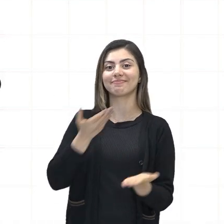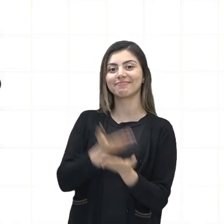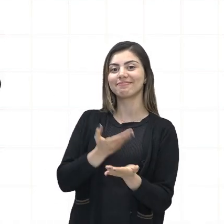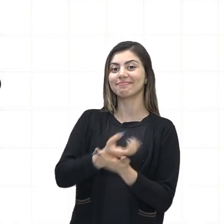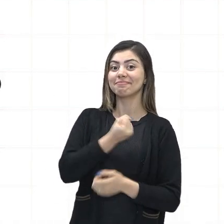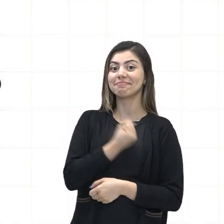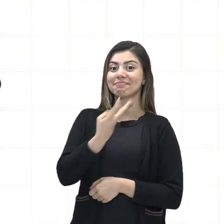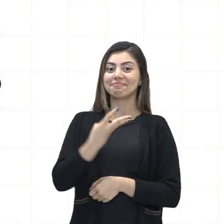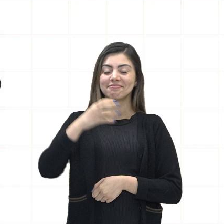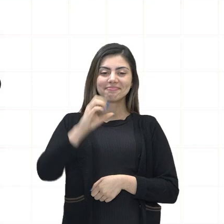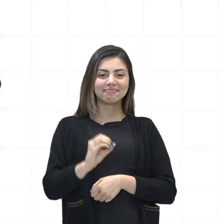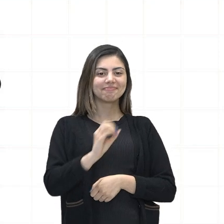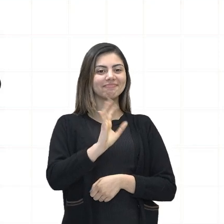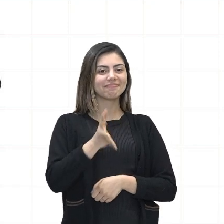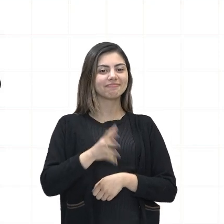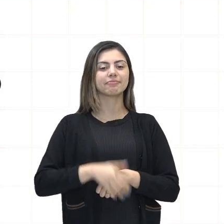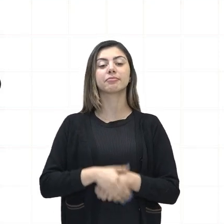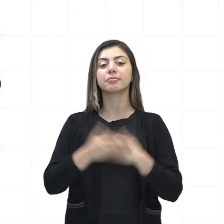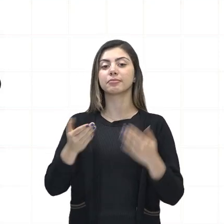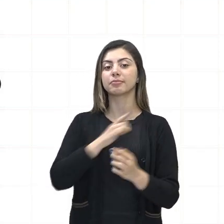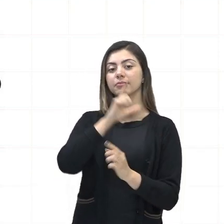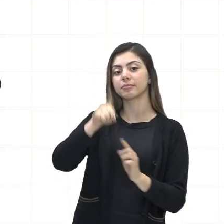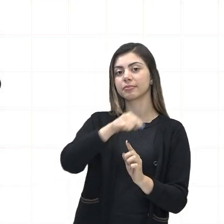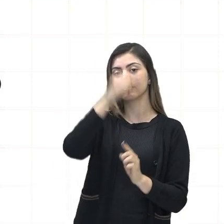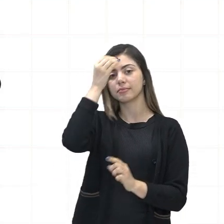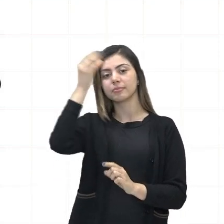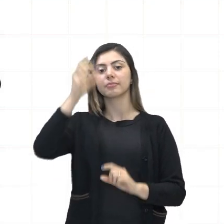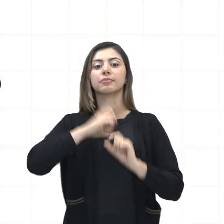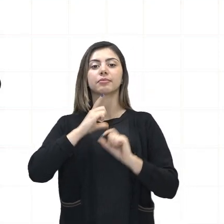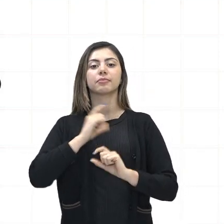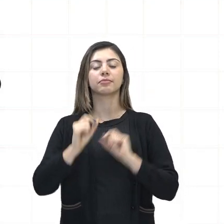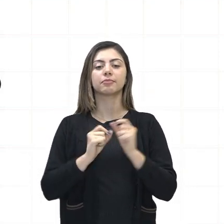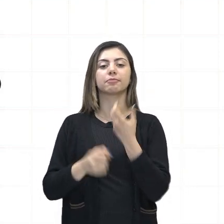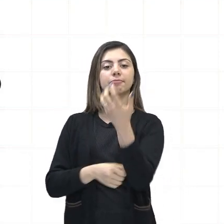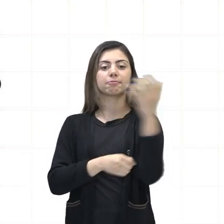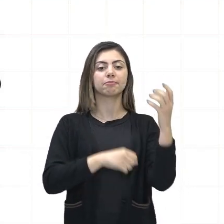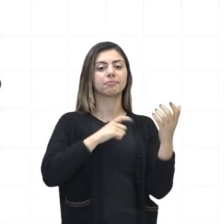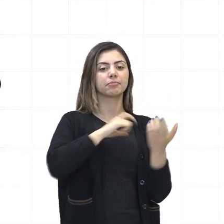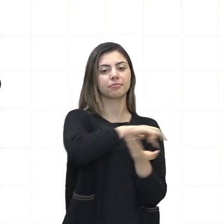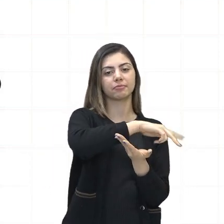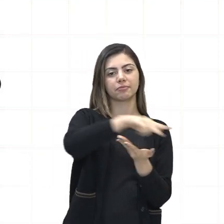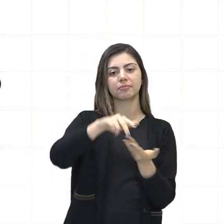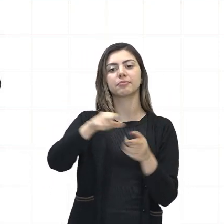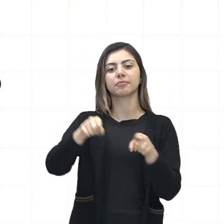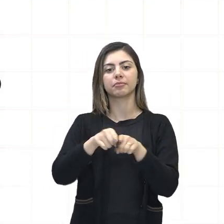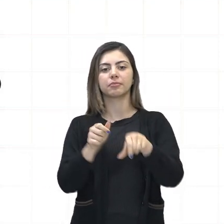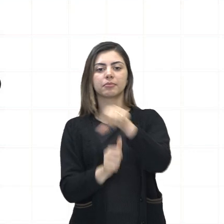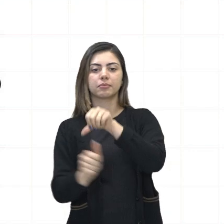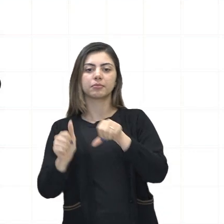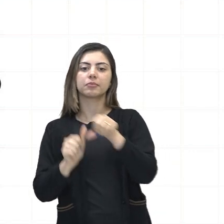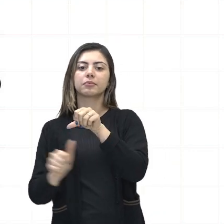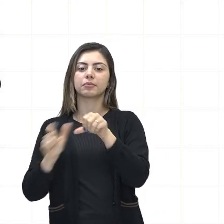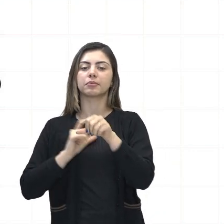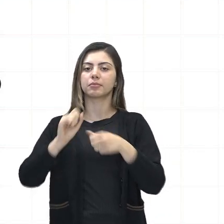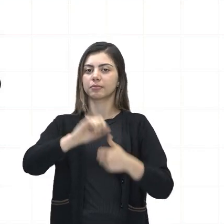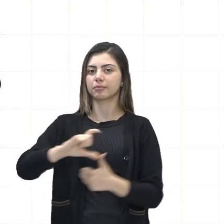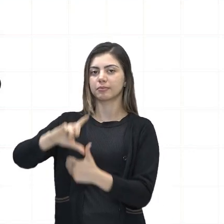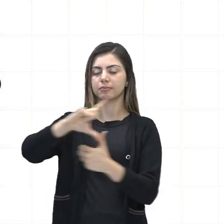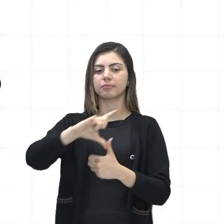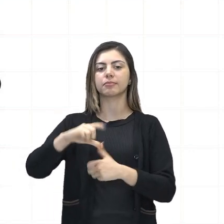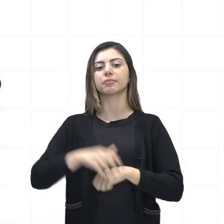número 40, e ela tem como objeto de conhecimento diversidade ambiental e as transformações nas paisagens na América